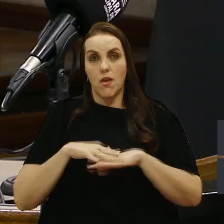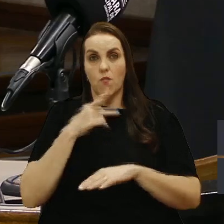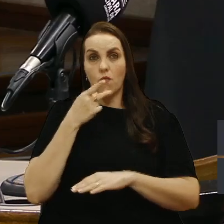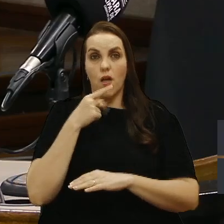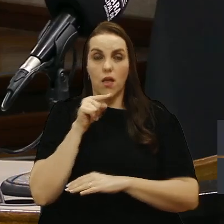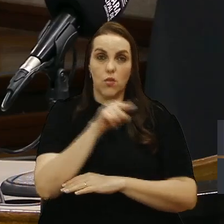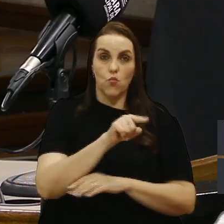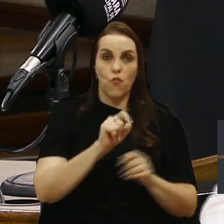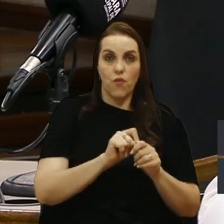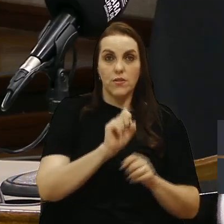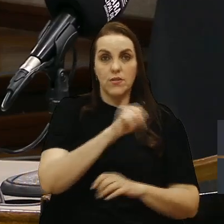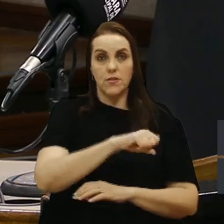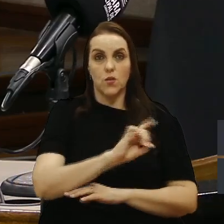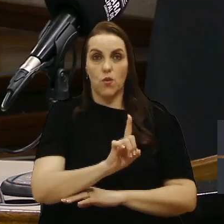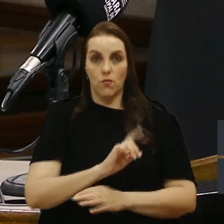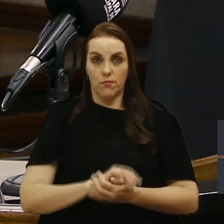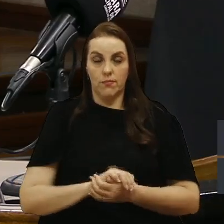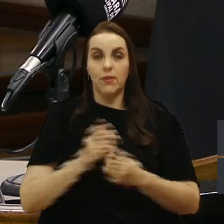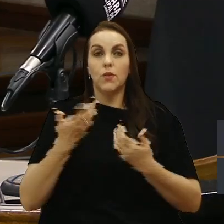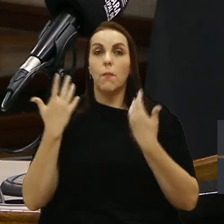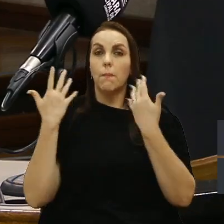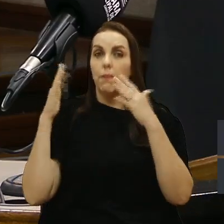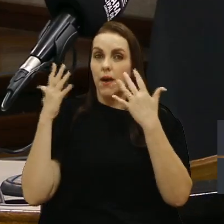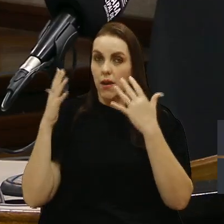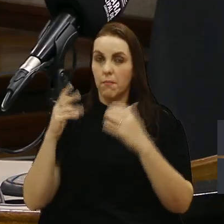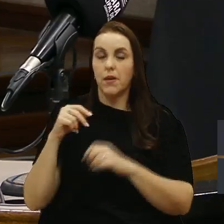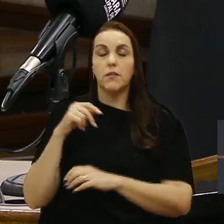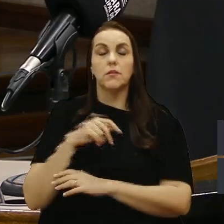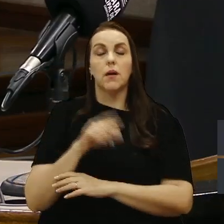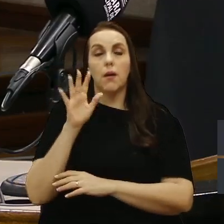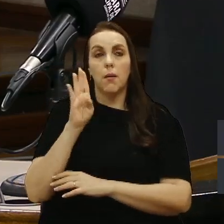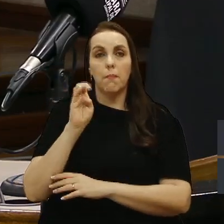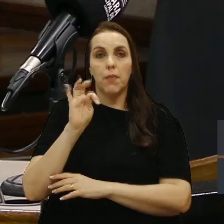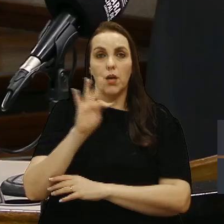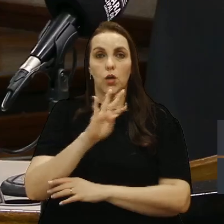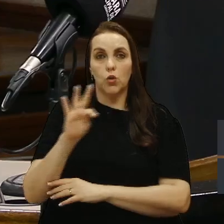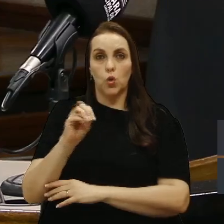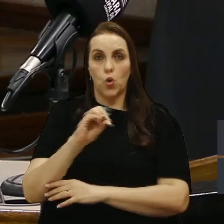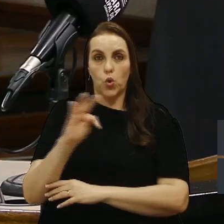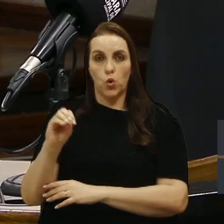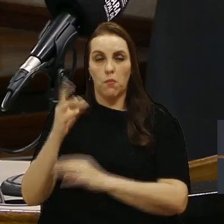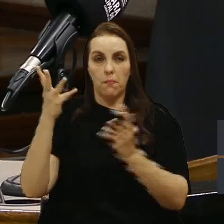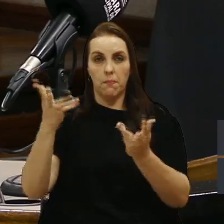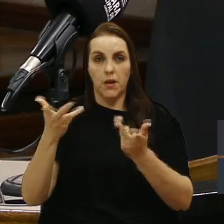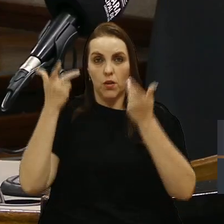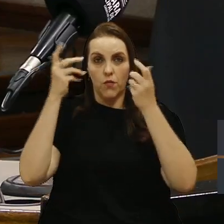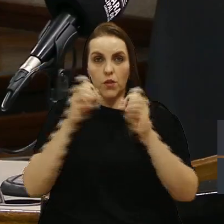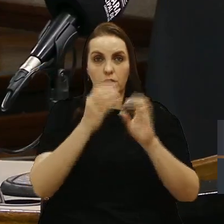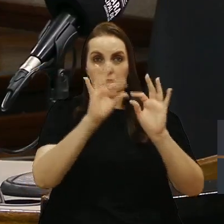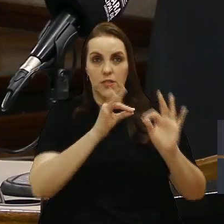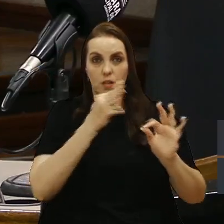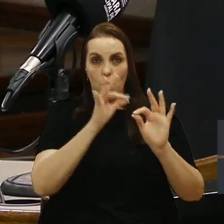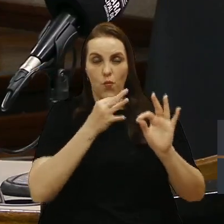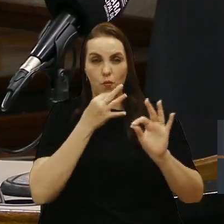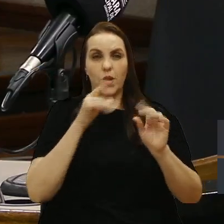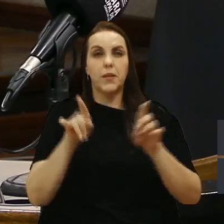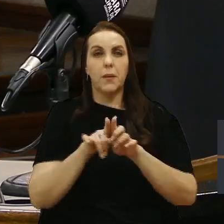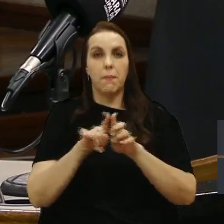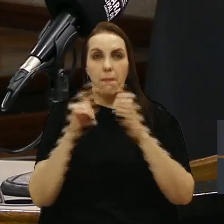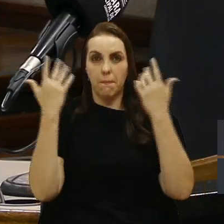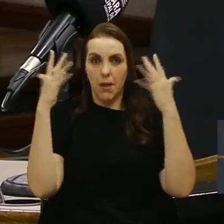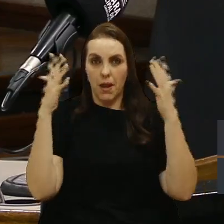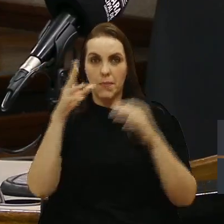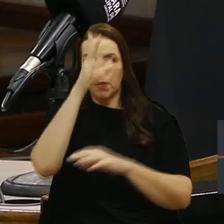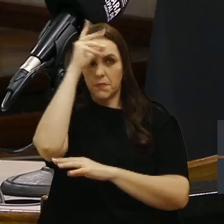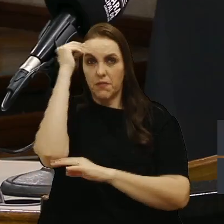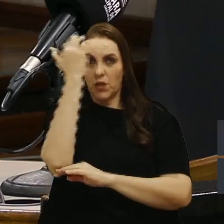senhor fazer ou não. Então eu quero dar os parabéns ao Bertotto pela brilhante festa da uva. Quero dar os parabéns também para o prefeito